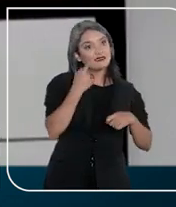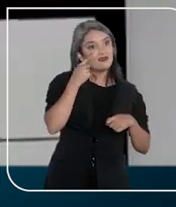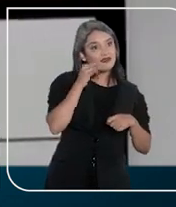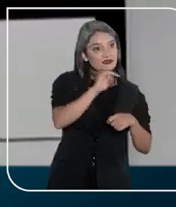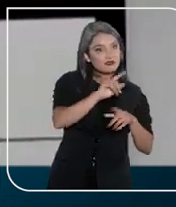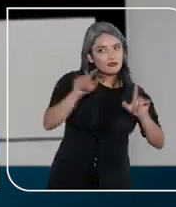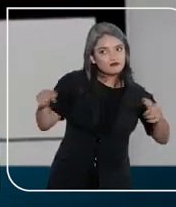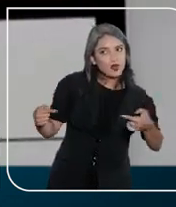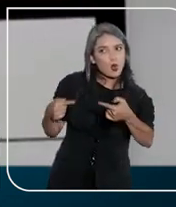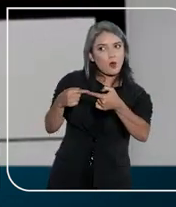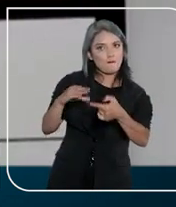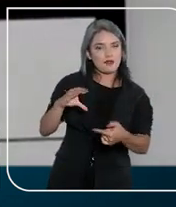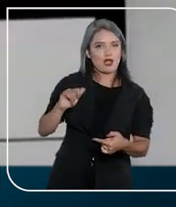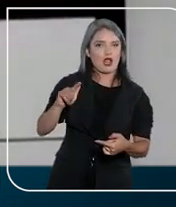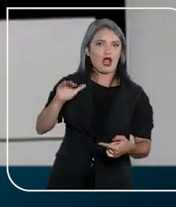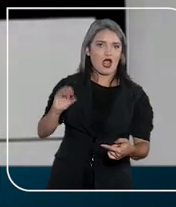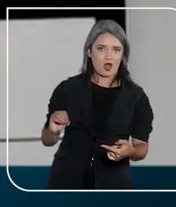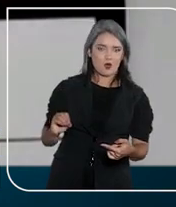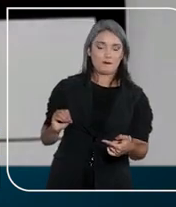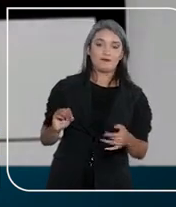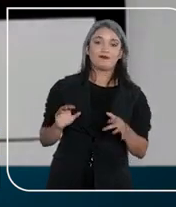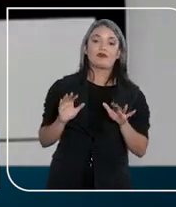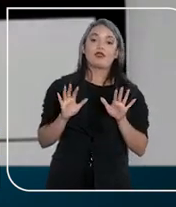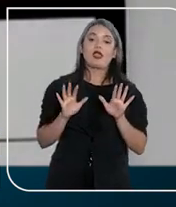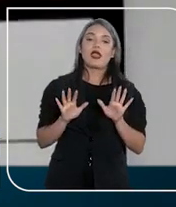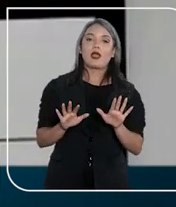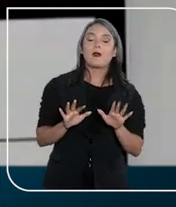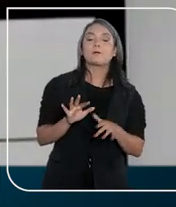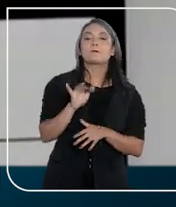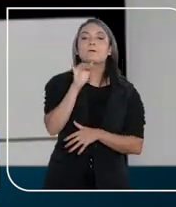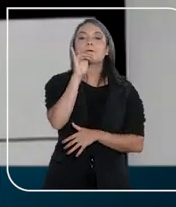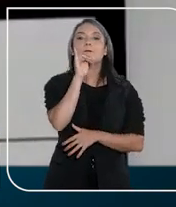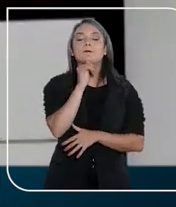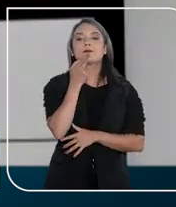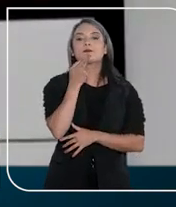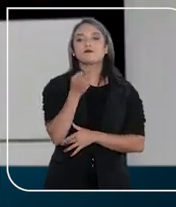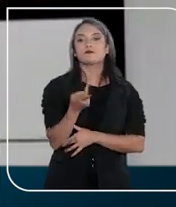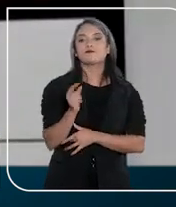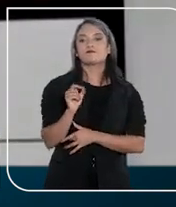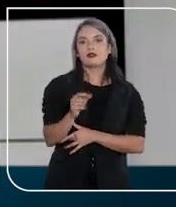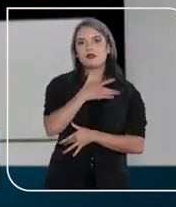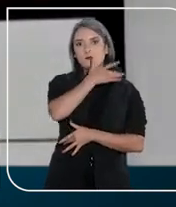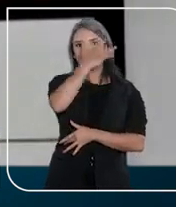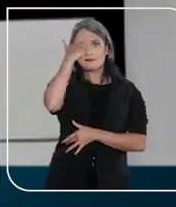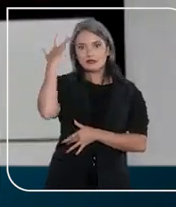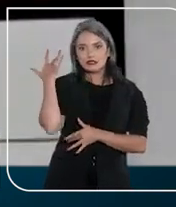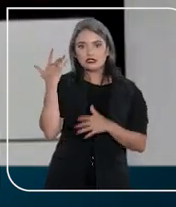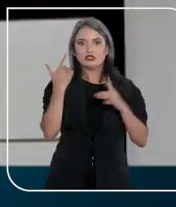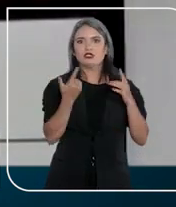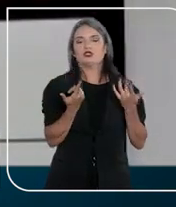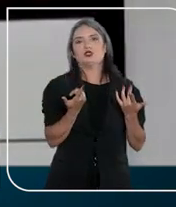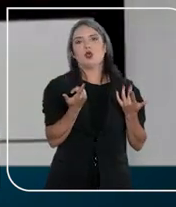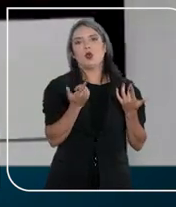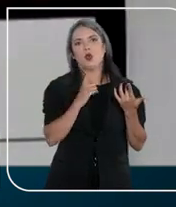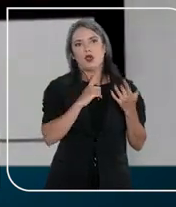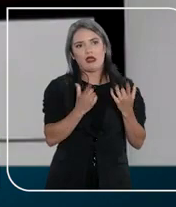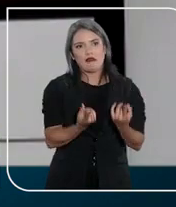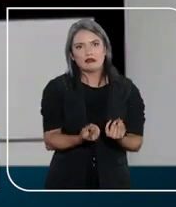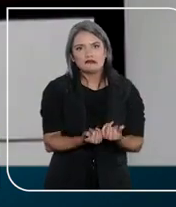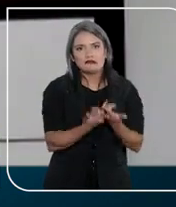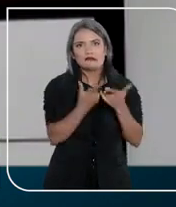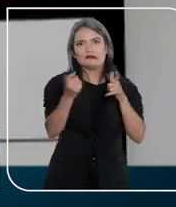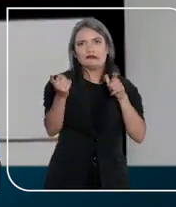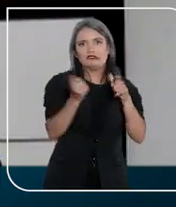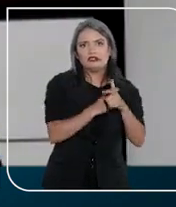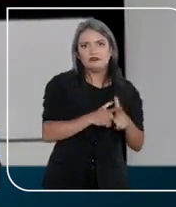compatibilidade entre o cargo ou não. Na questão que você tocou aqui, Fátima, de alguém que poderia estar incompatibilizado para trabalhar numa